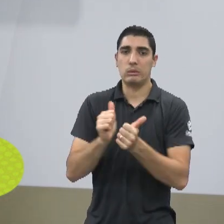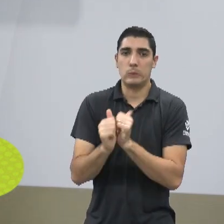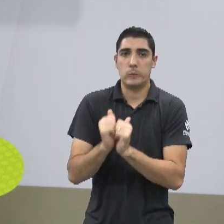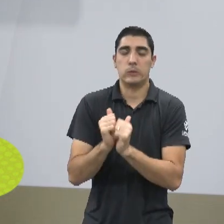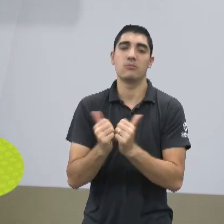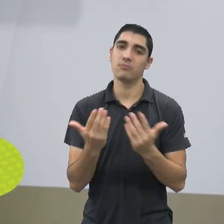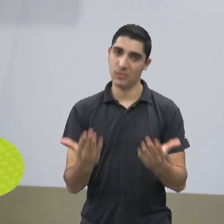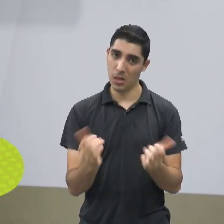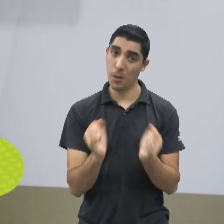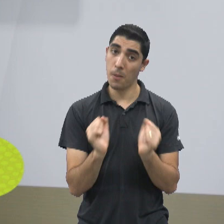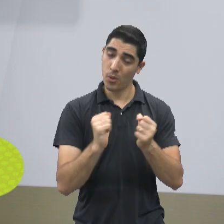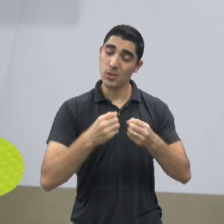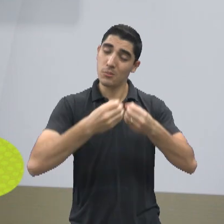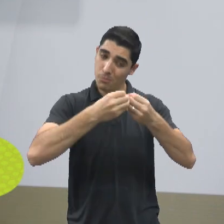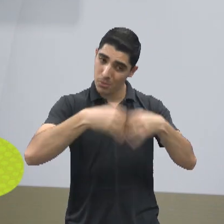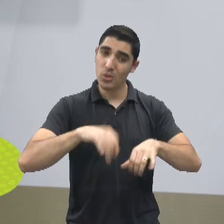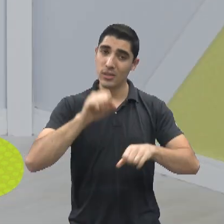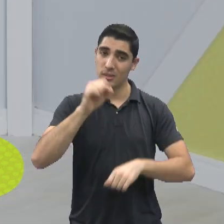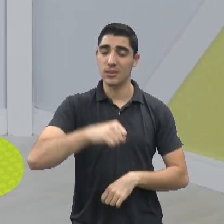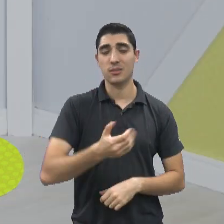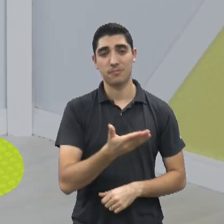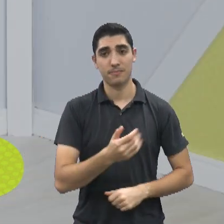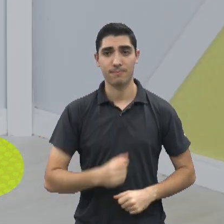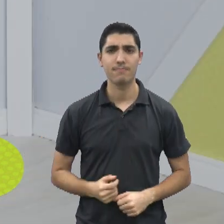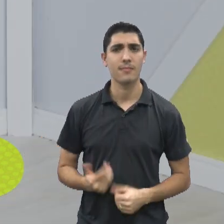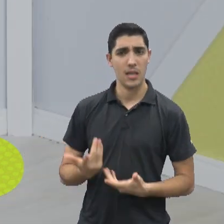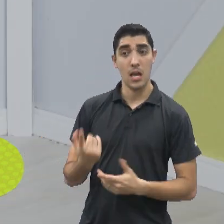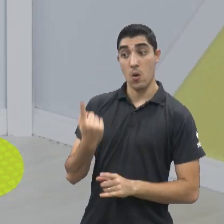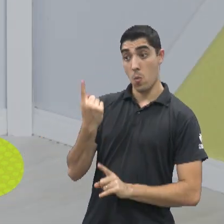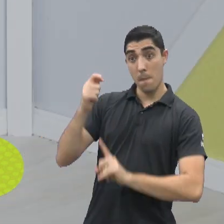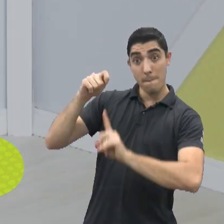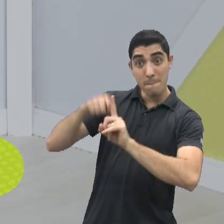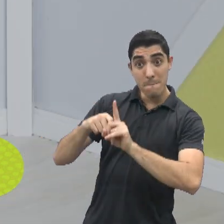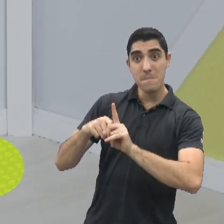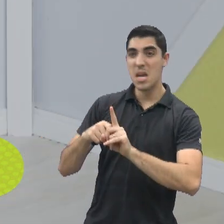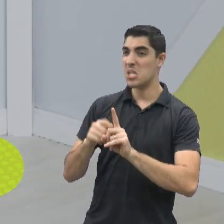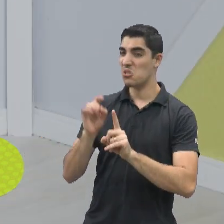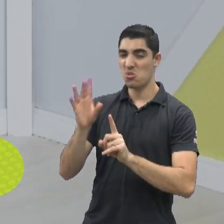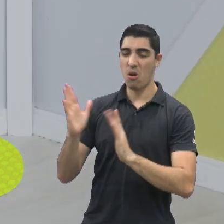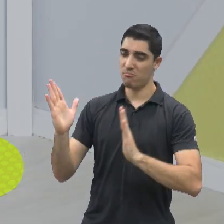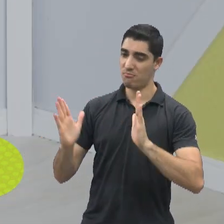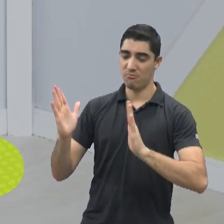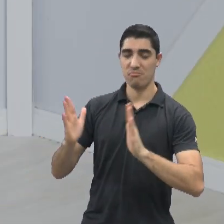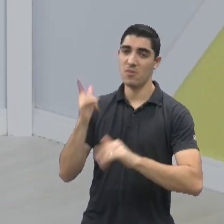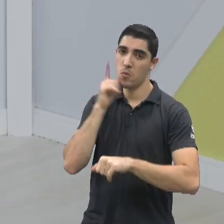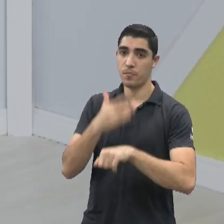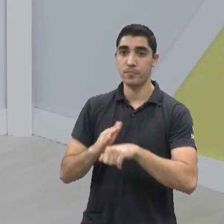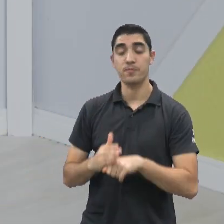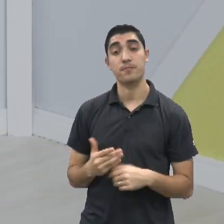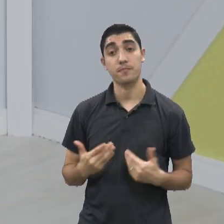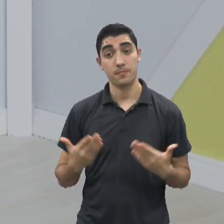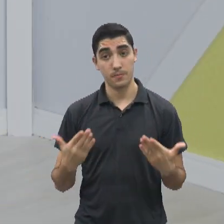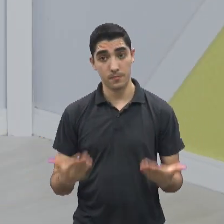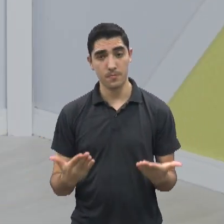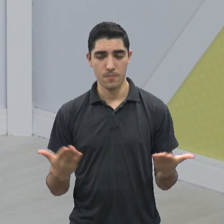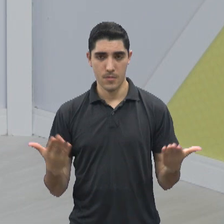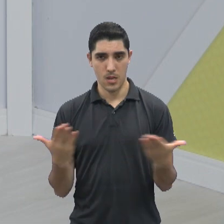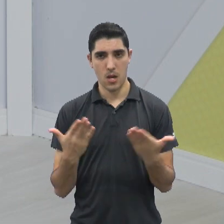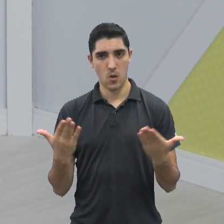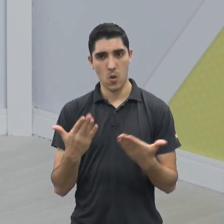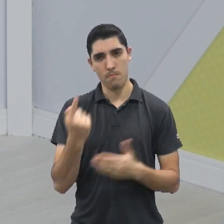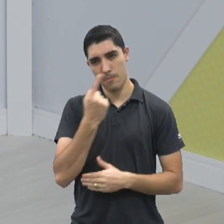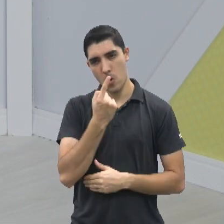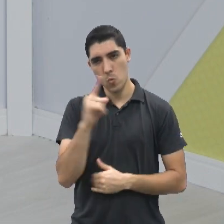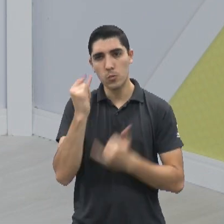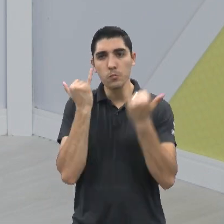times do interior, sim, para essa Série 2. Um mês de pré-temporada aí, olhe lá. E para encerrar o Hora do Esporte de hoje, a